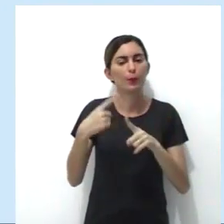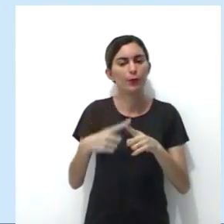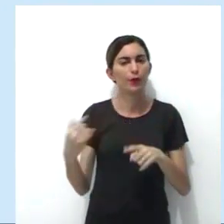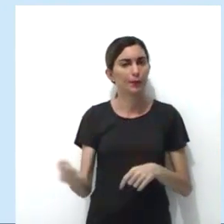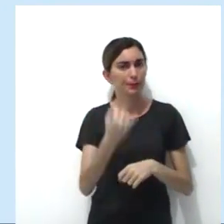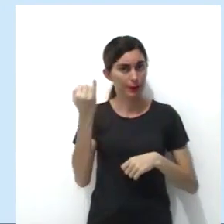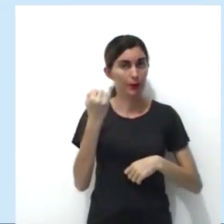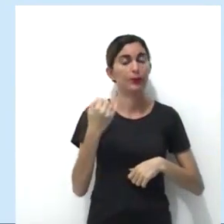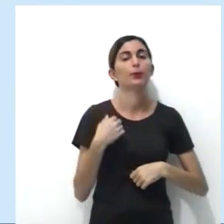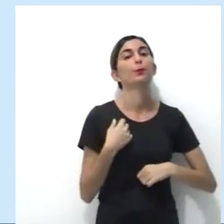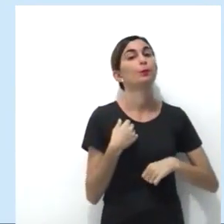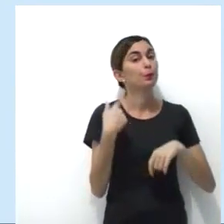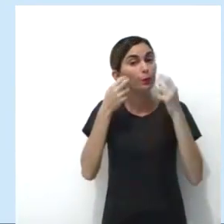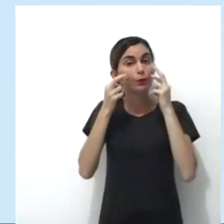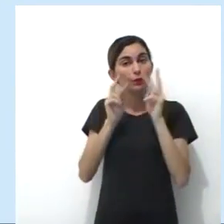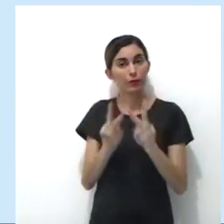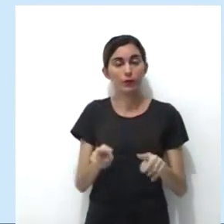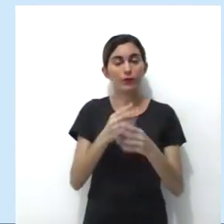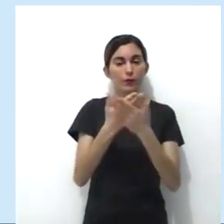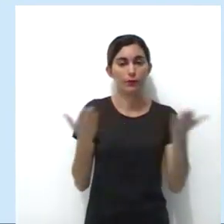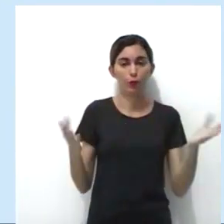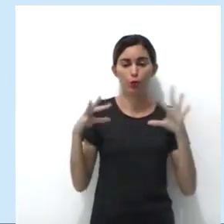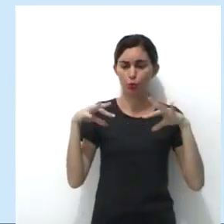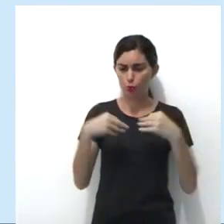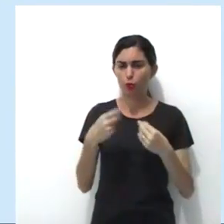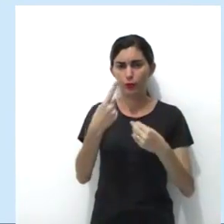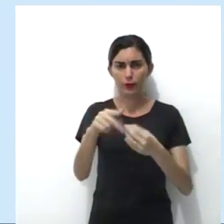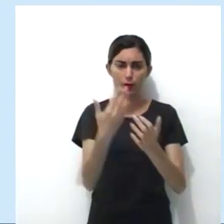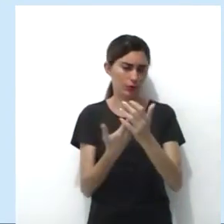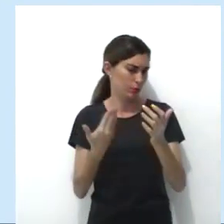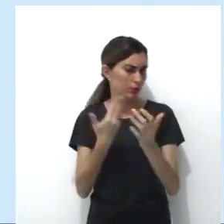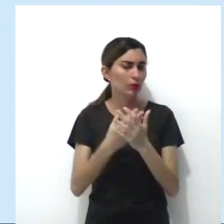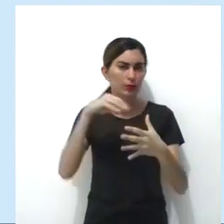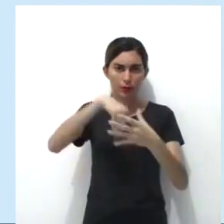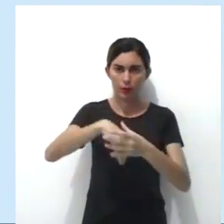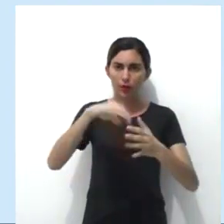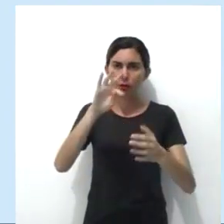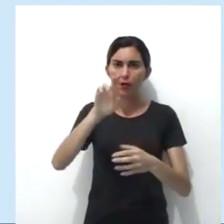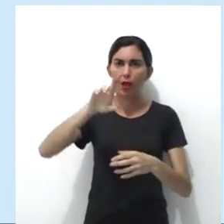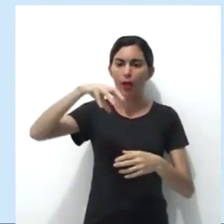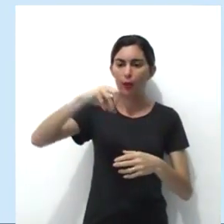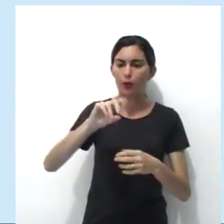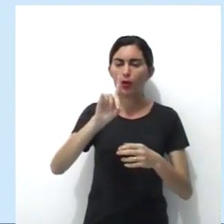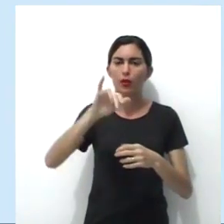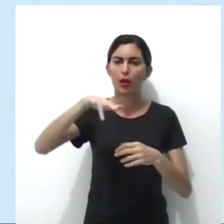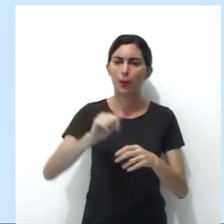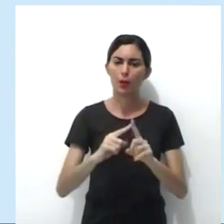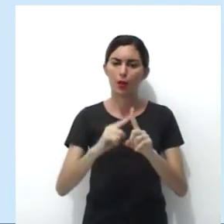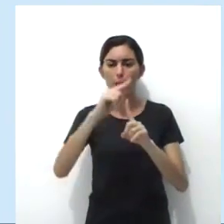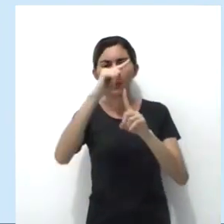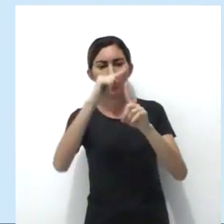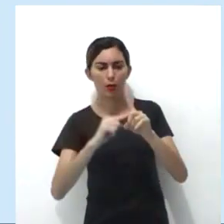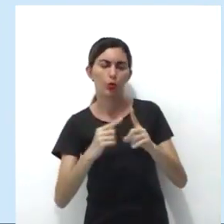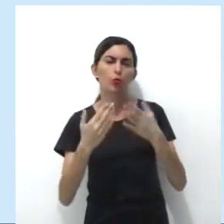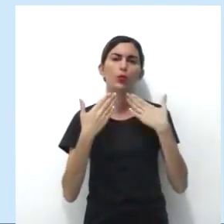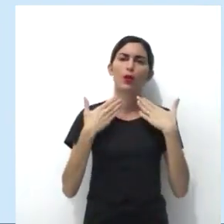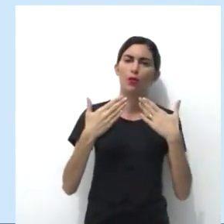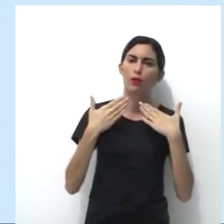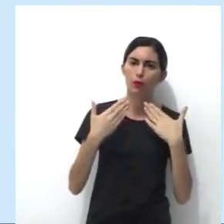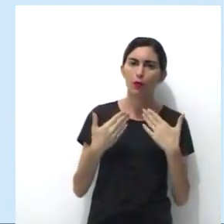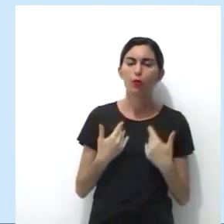pamonha, bolo de milho, toda essa delícia de São João que tá aí, né? Essa festa que vem se aproximando e que eu tô